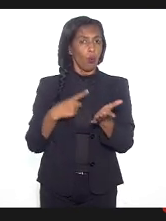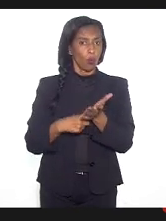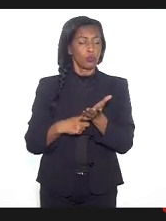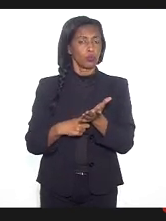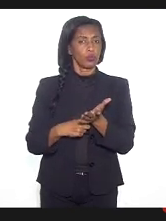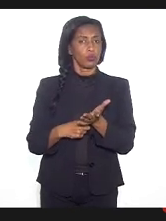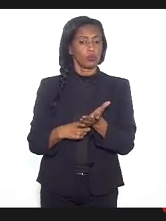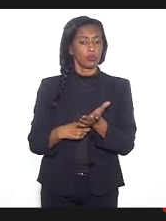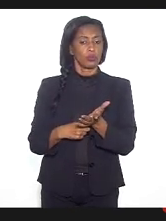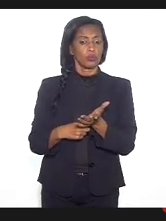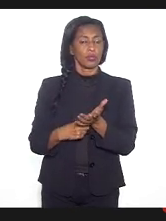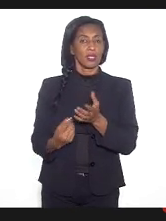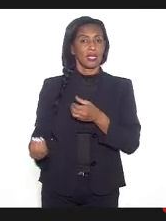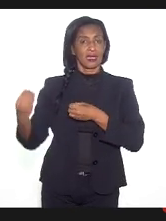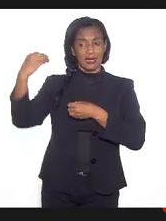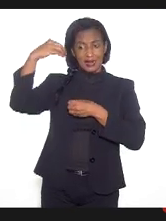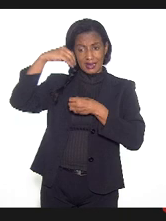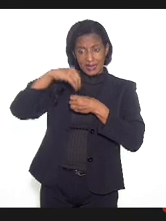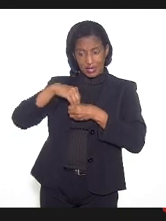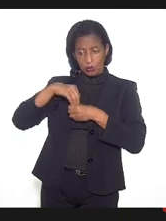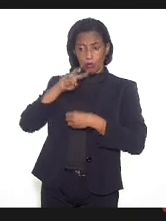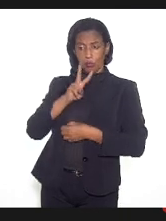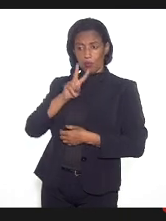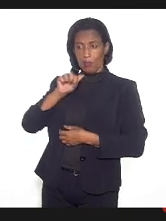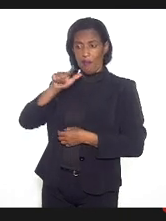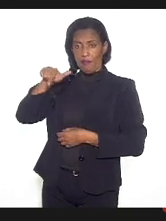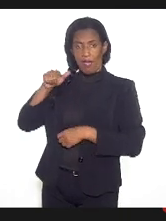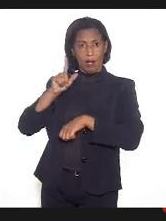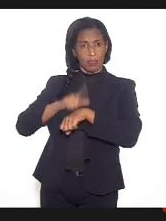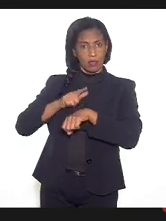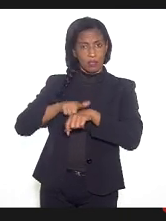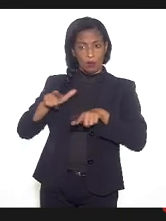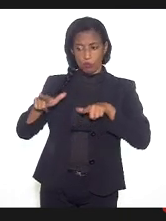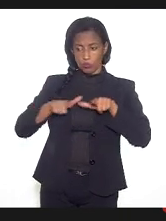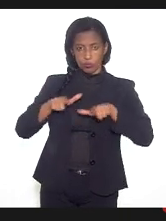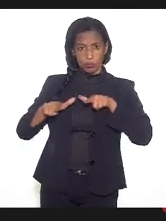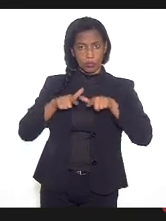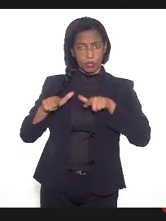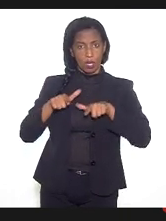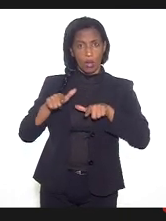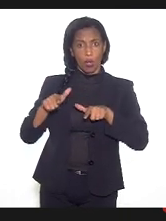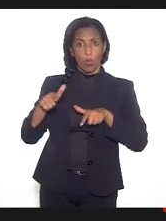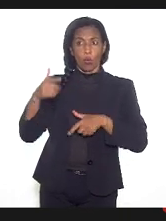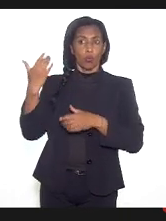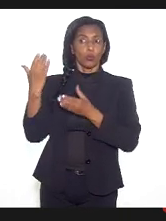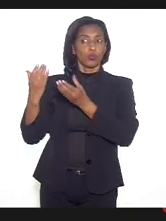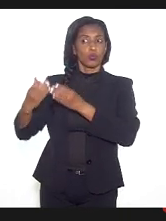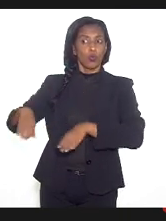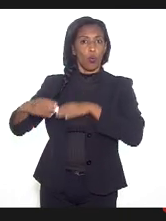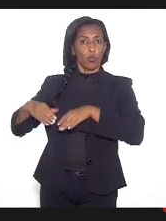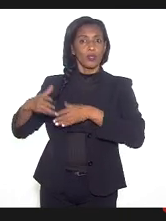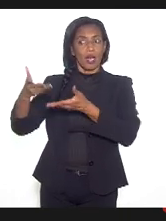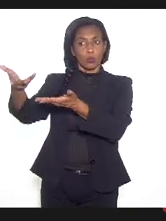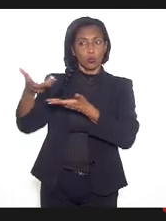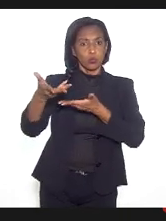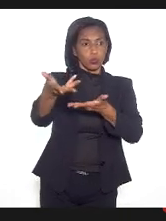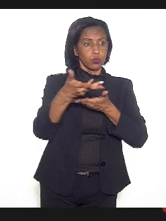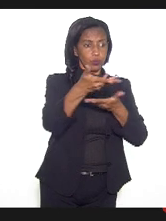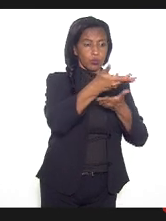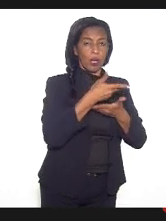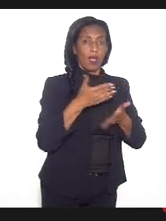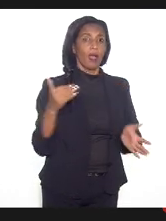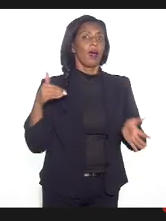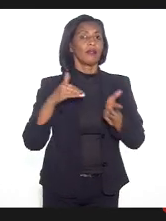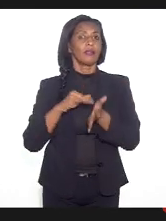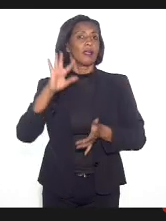chamar, dentro dessas vagas dos temporários, os concursados, até que resolvesse